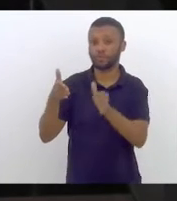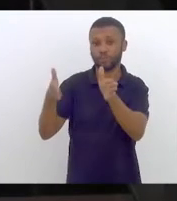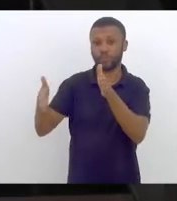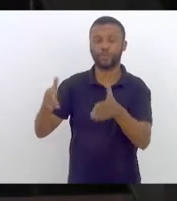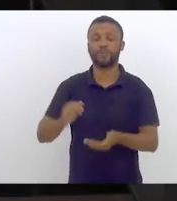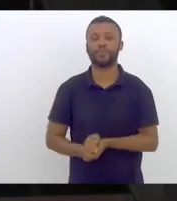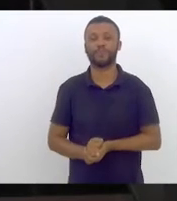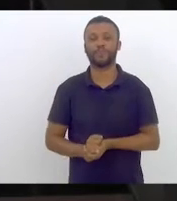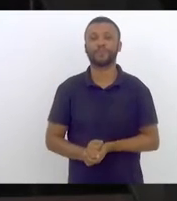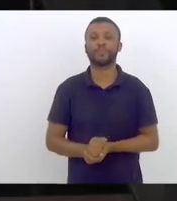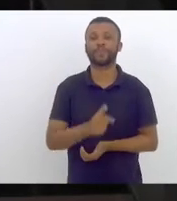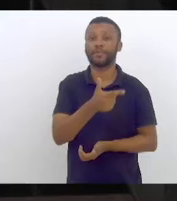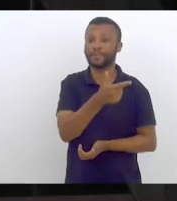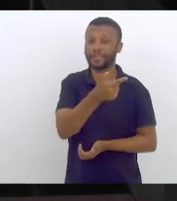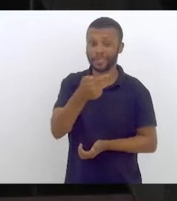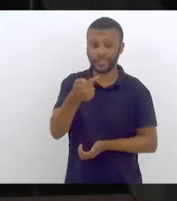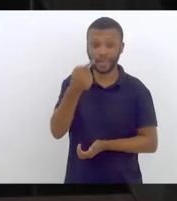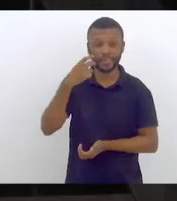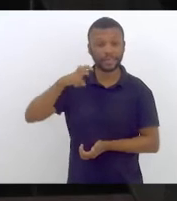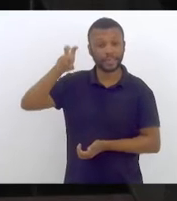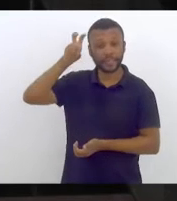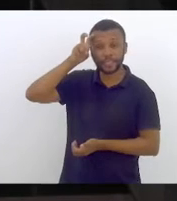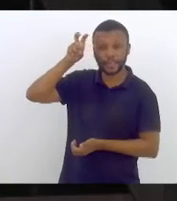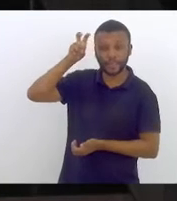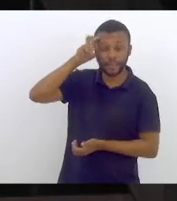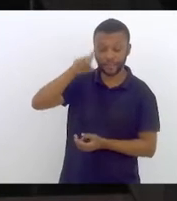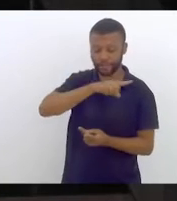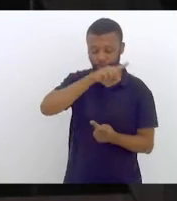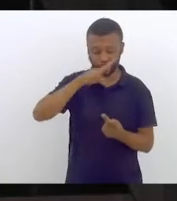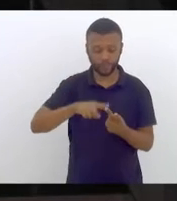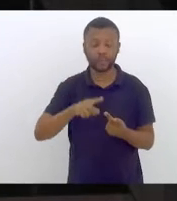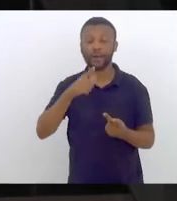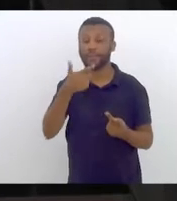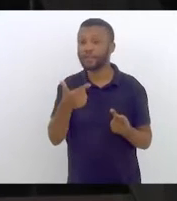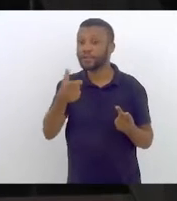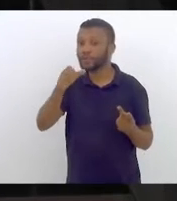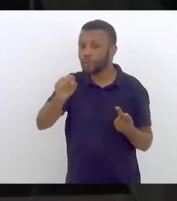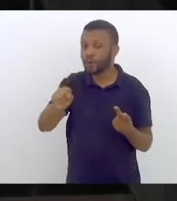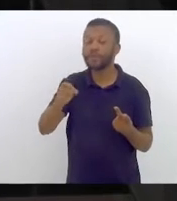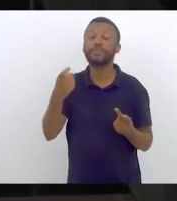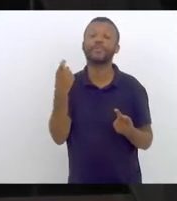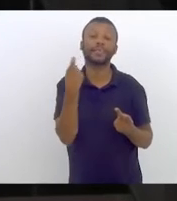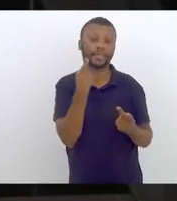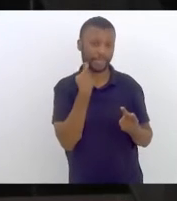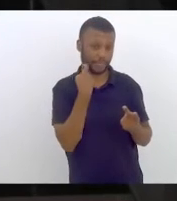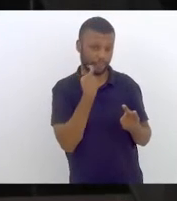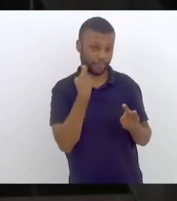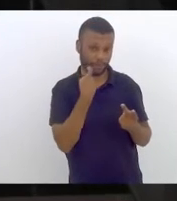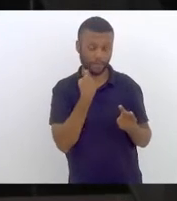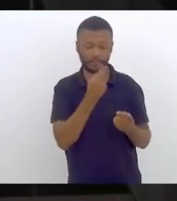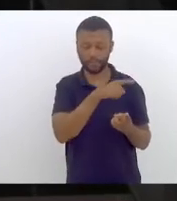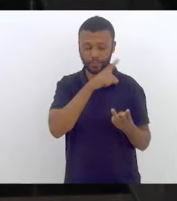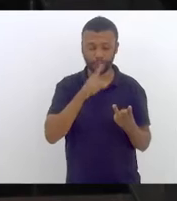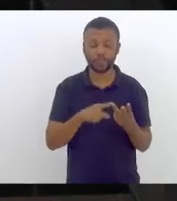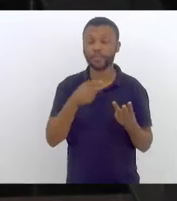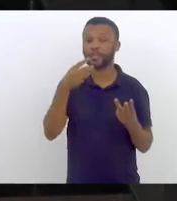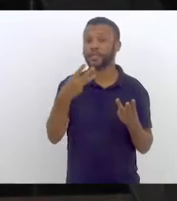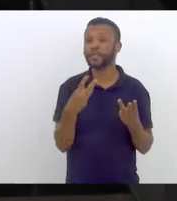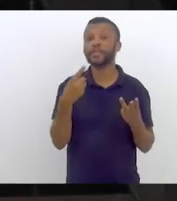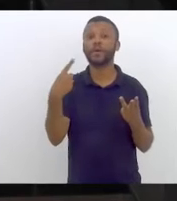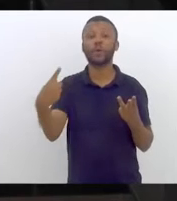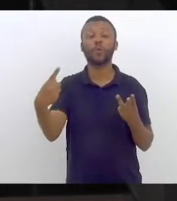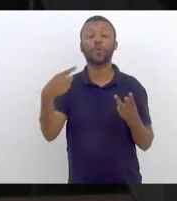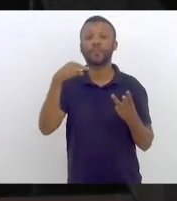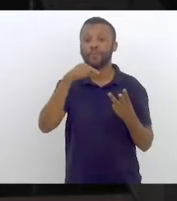27, quinta-feira, 28, sexta-feira, 31 de